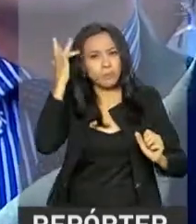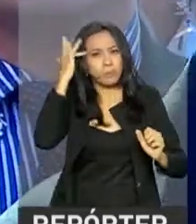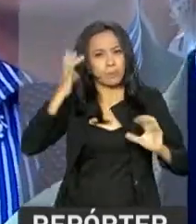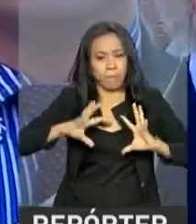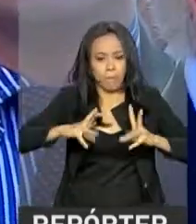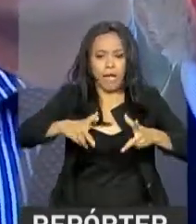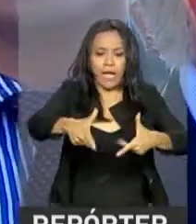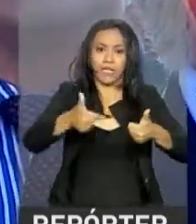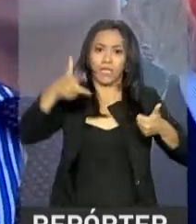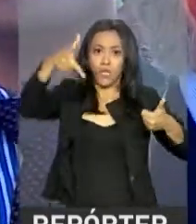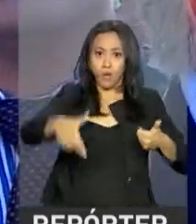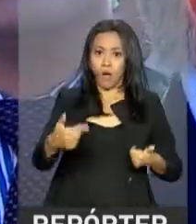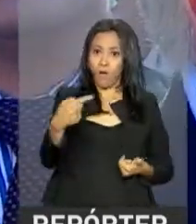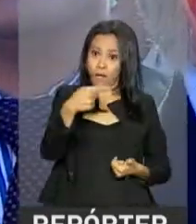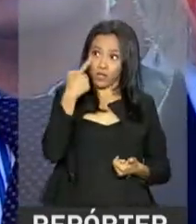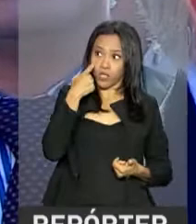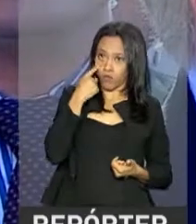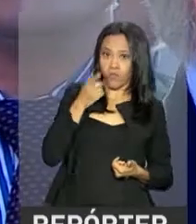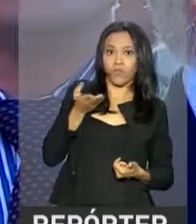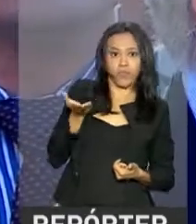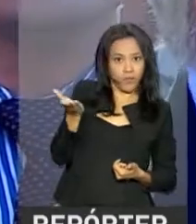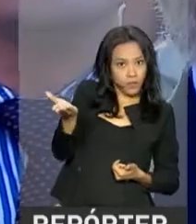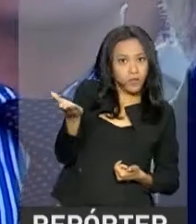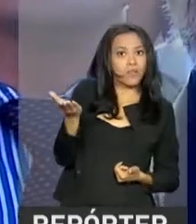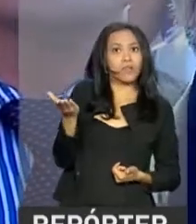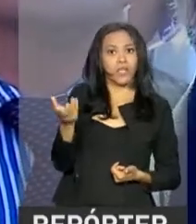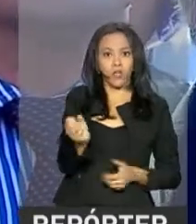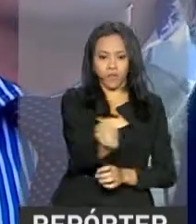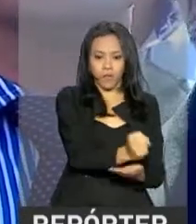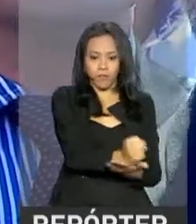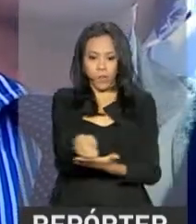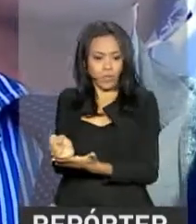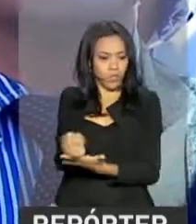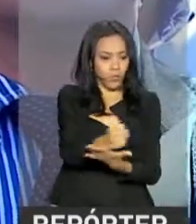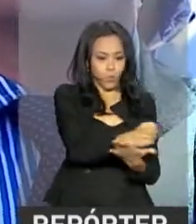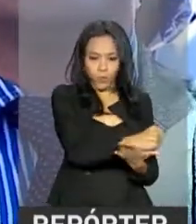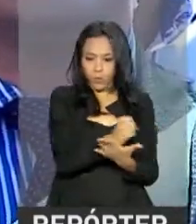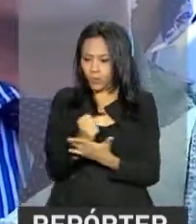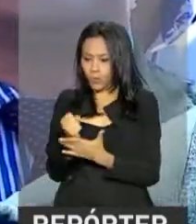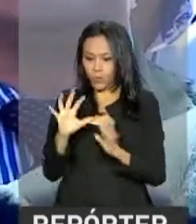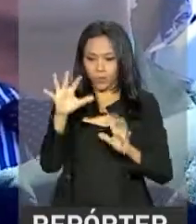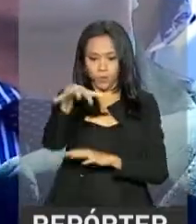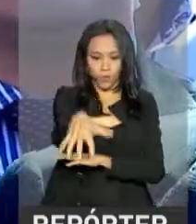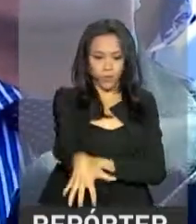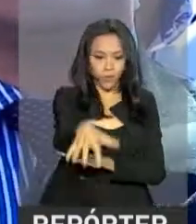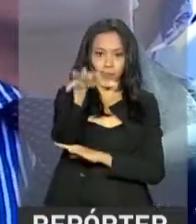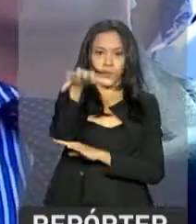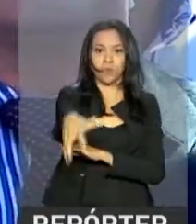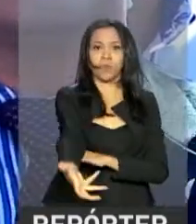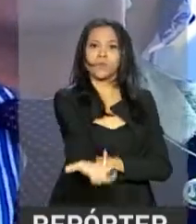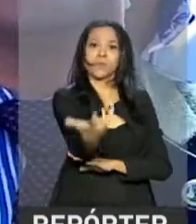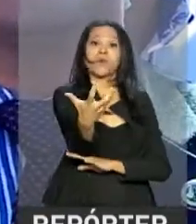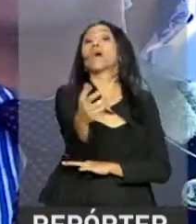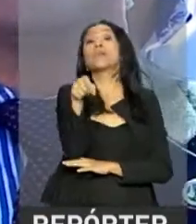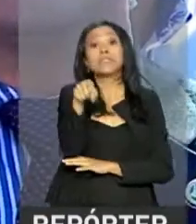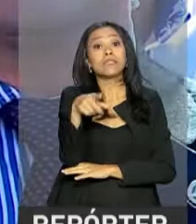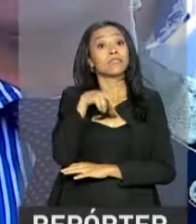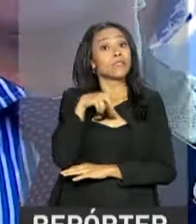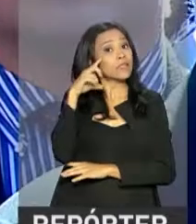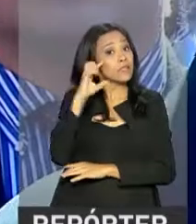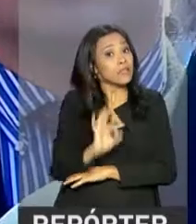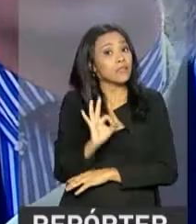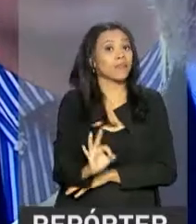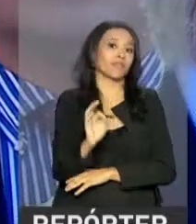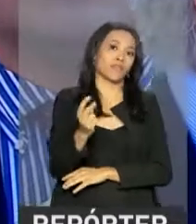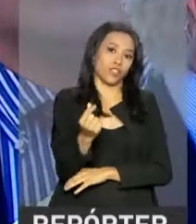deste porte, como esta que eu acabei de pilotar, digamos assim, né? Como esta, se não tiver a certeza do